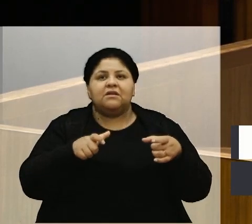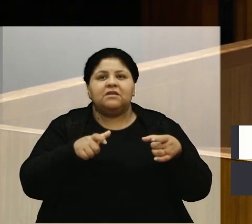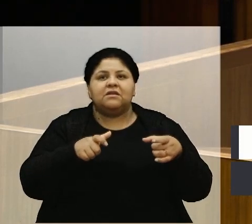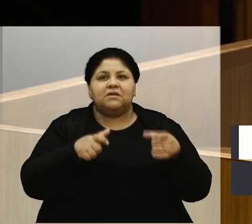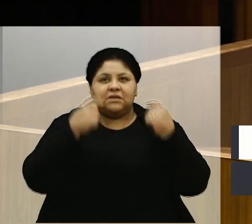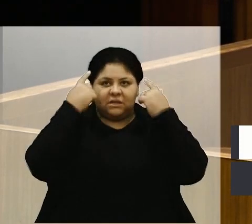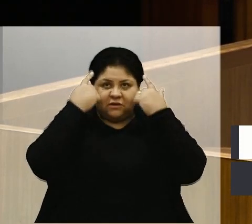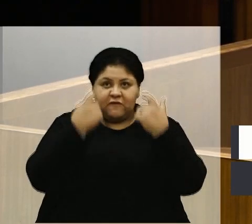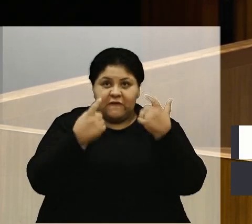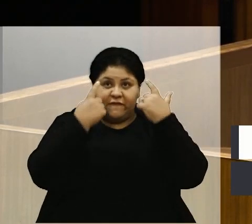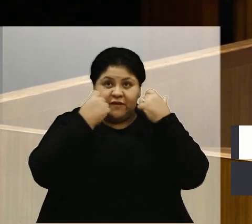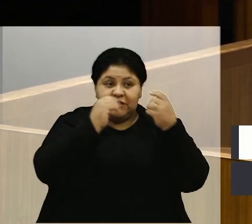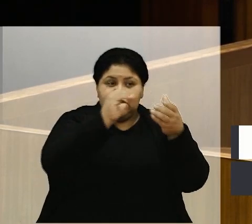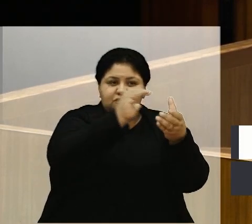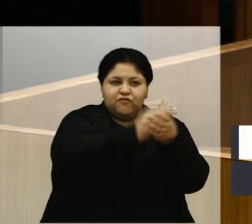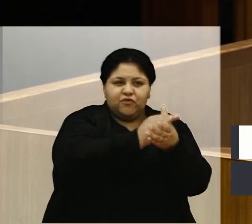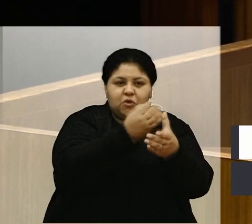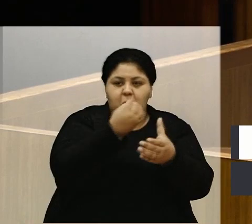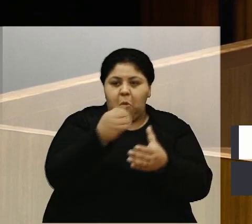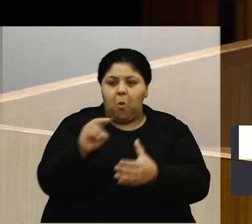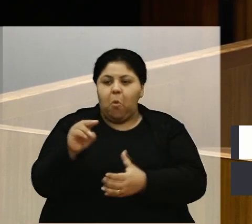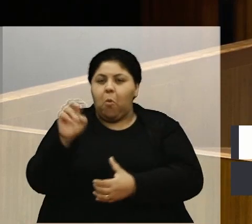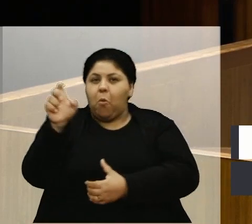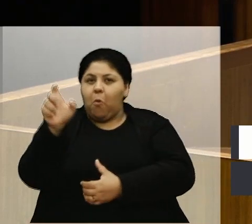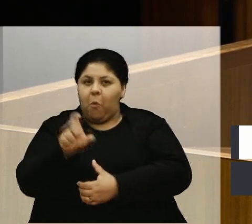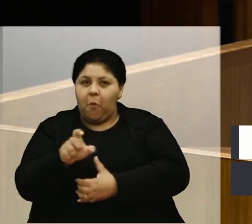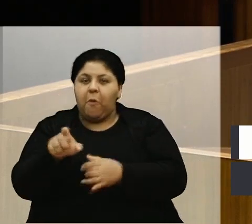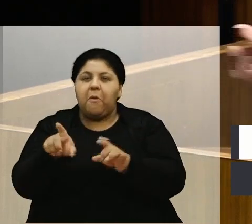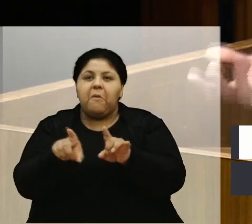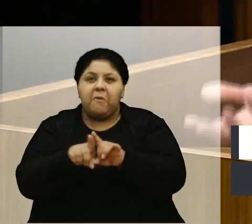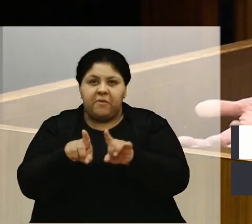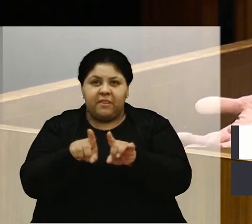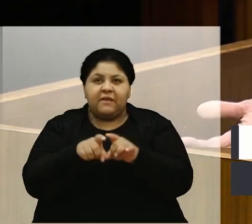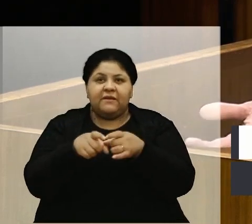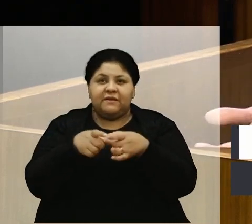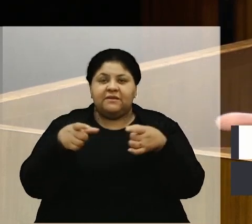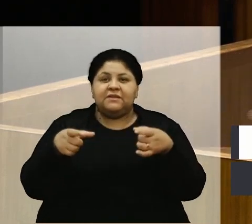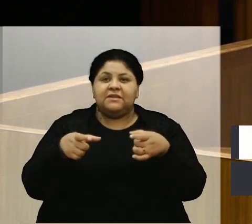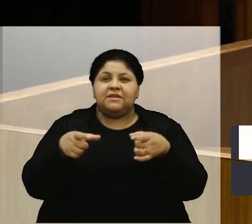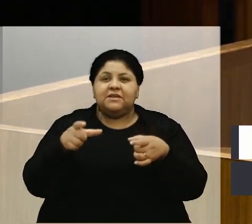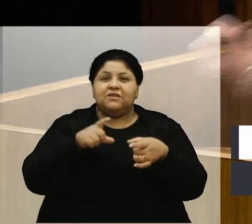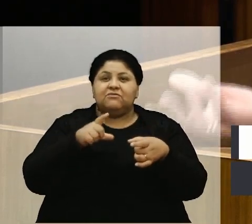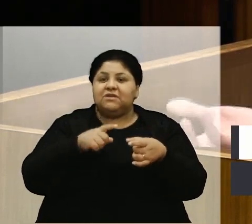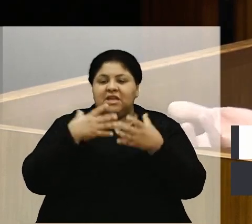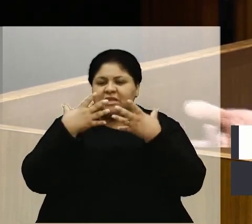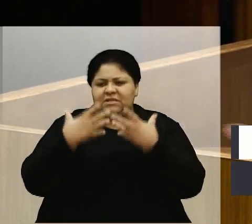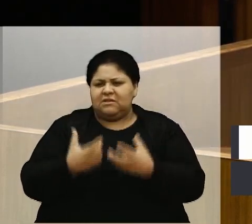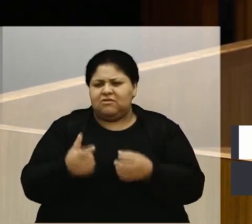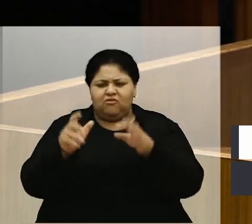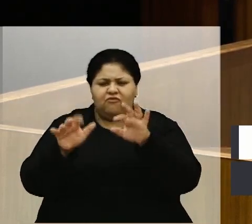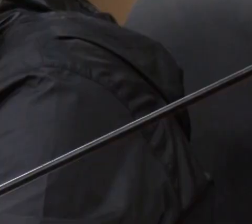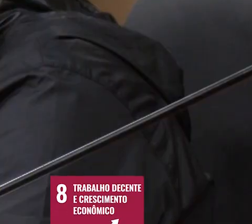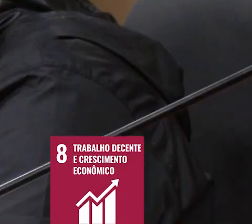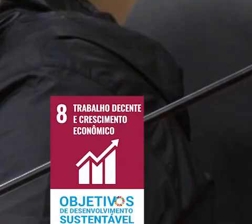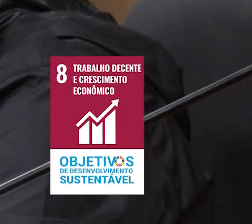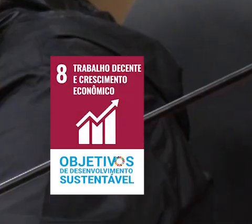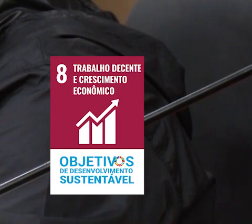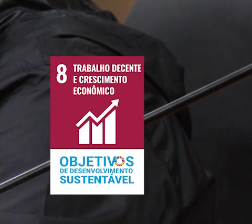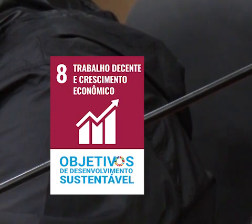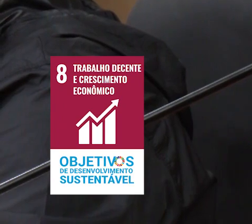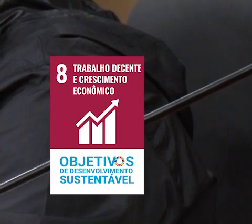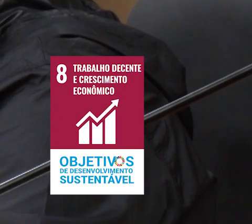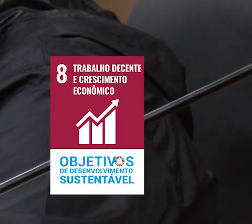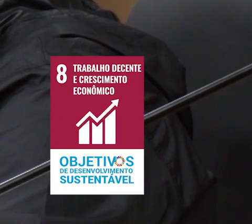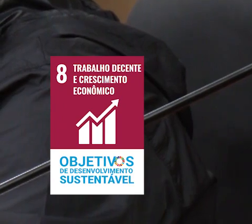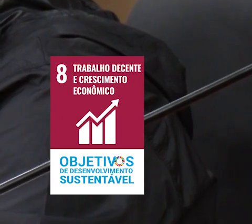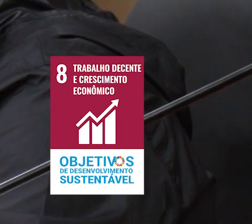vítimas do parceiro ou do ex-parceiro. E também, na sua grande maioria, por não terem aceito o fim de um relacionamento. Na sequência,